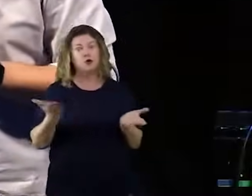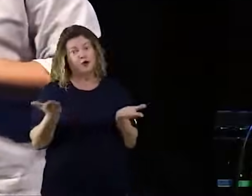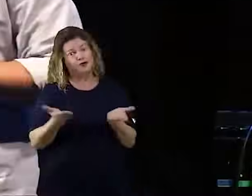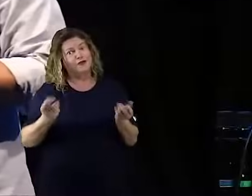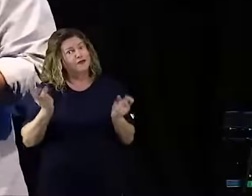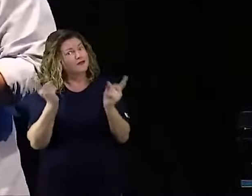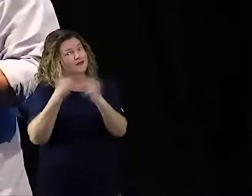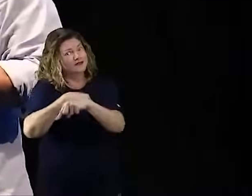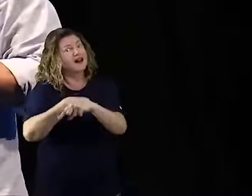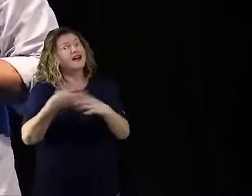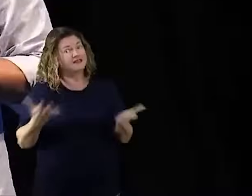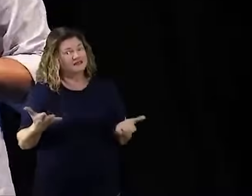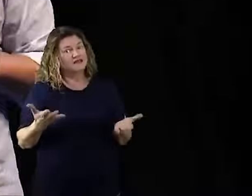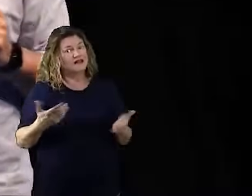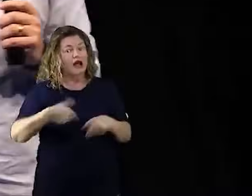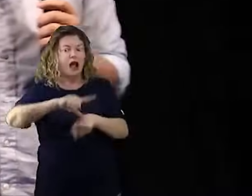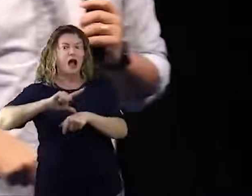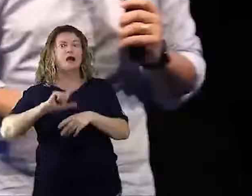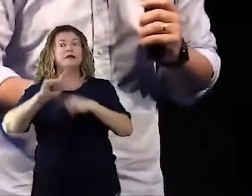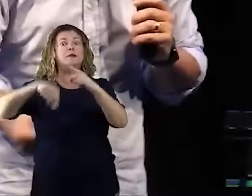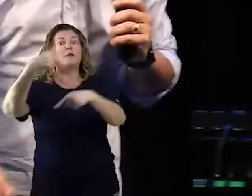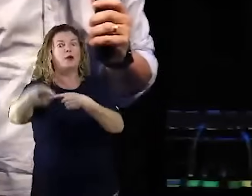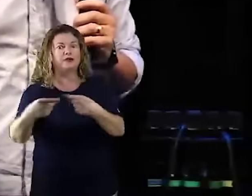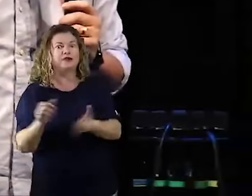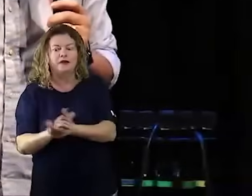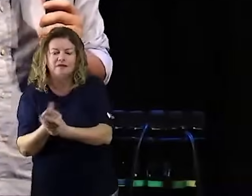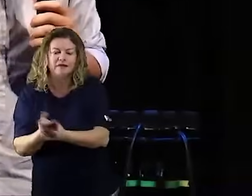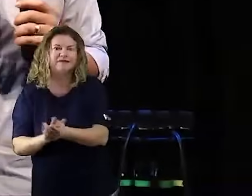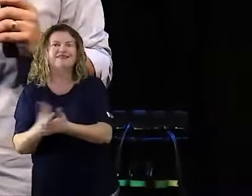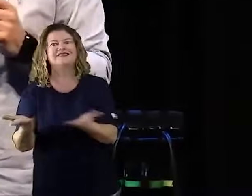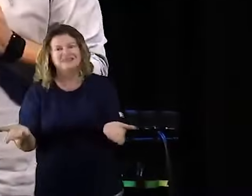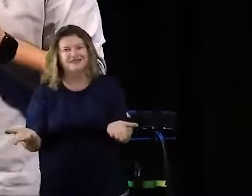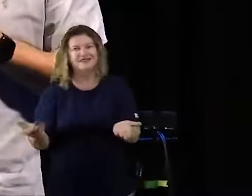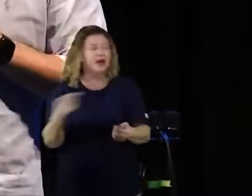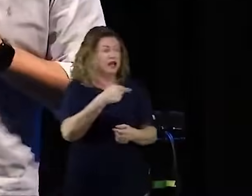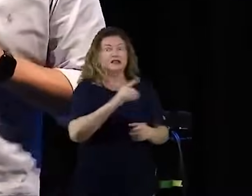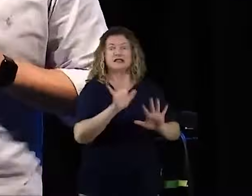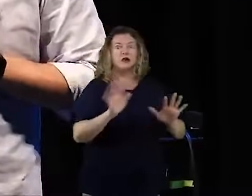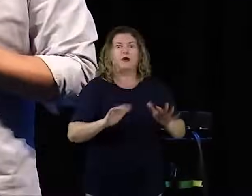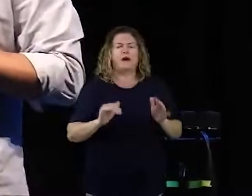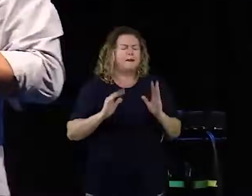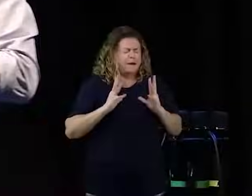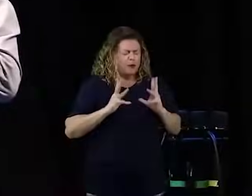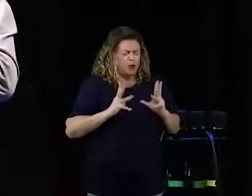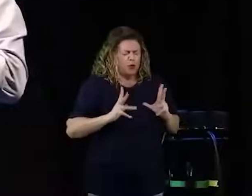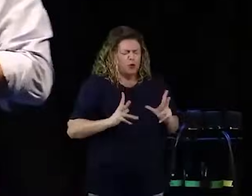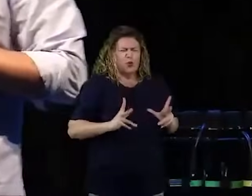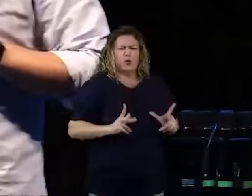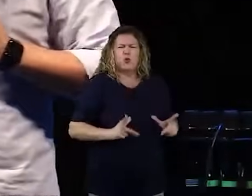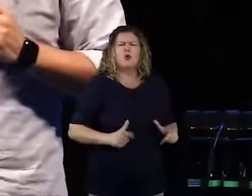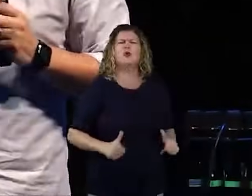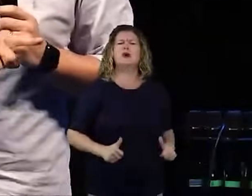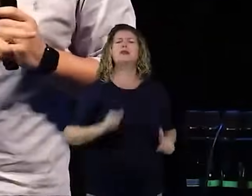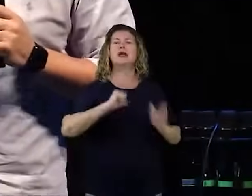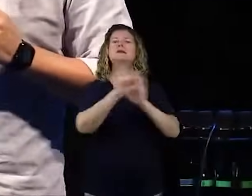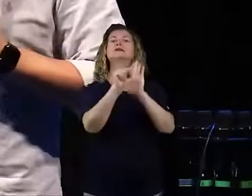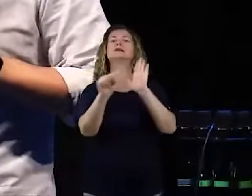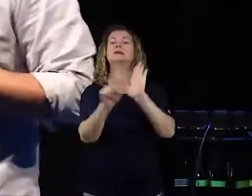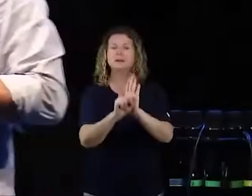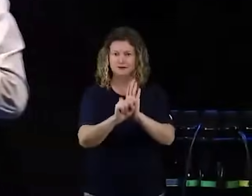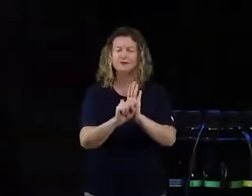símbolo de santidade aonde na sexualidade mas Deus diz o tempo todo Olha se